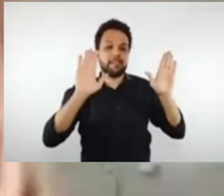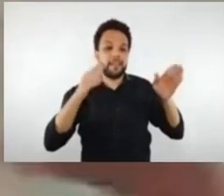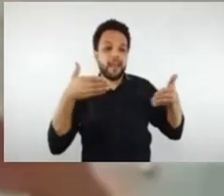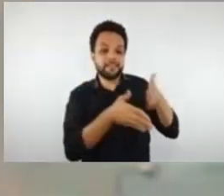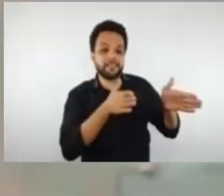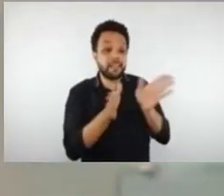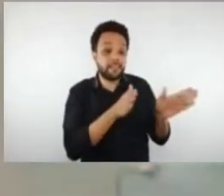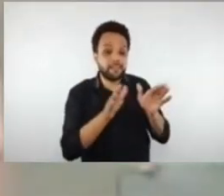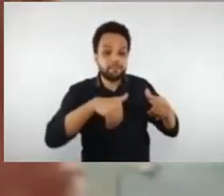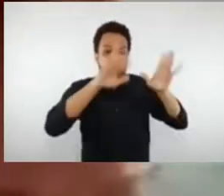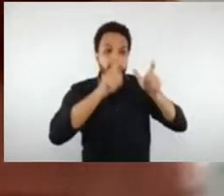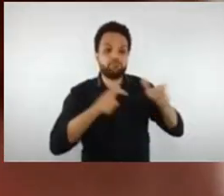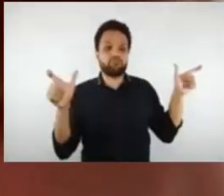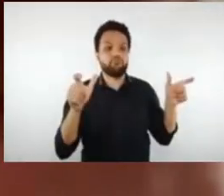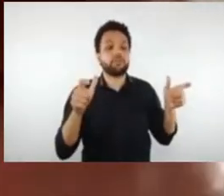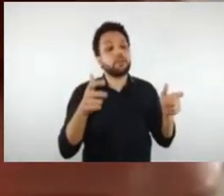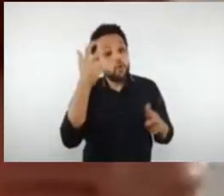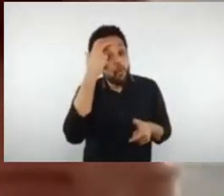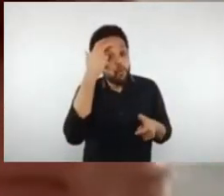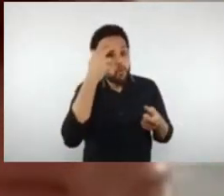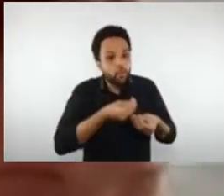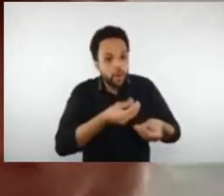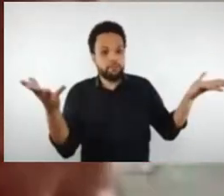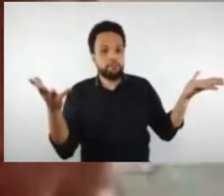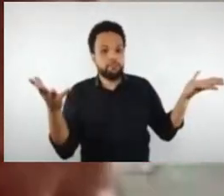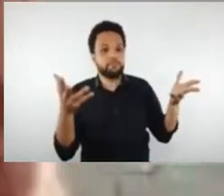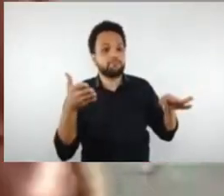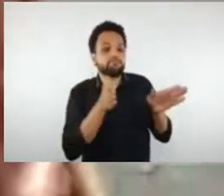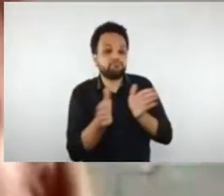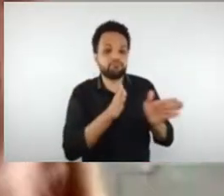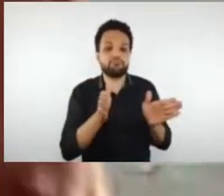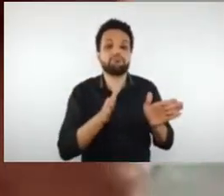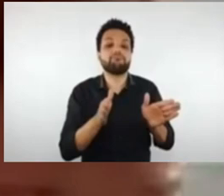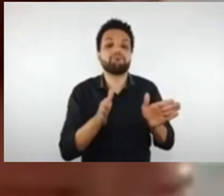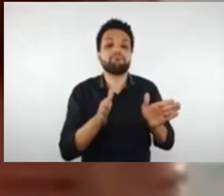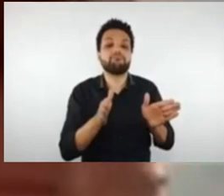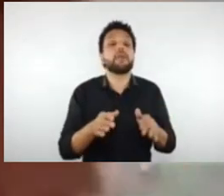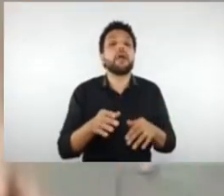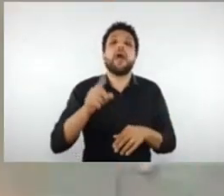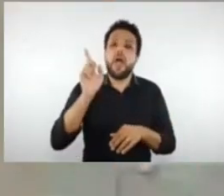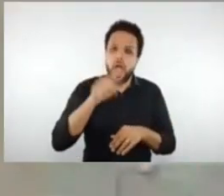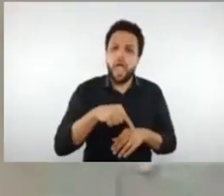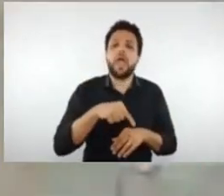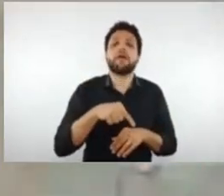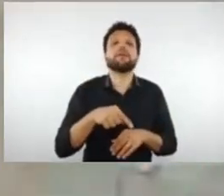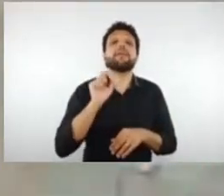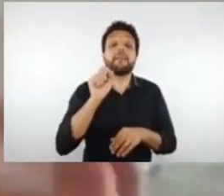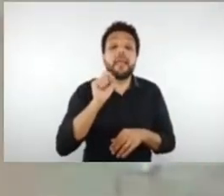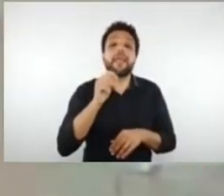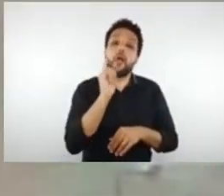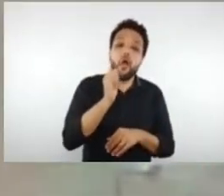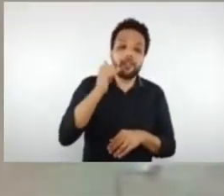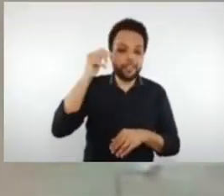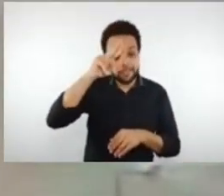uma convergência, digamos assim, entre as histórias contadas por cineastas e pelo Estado,